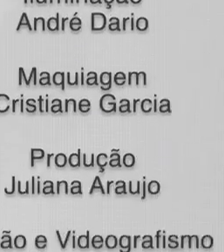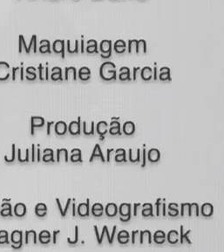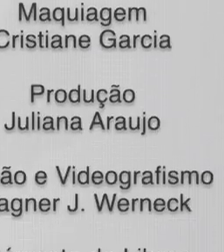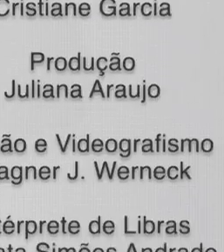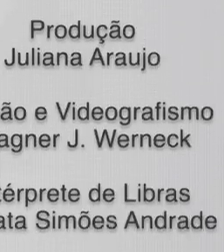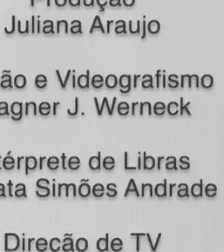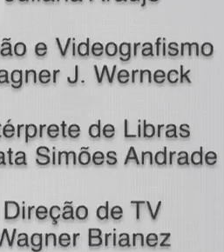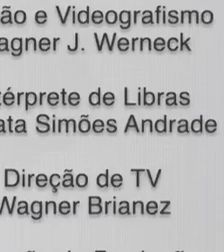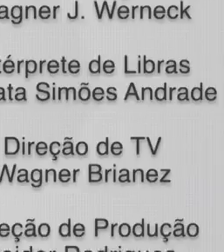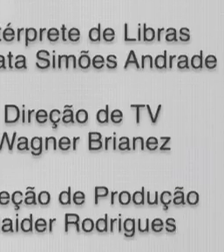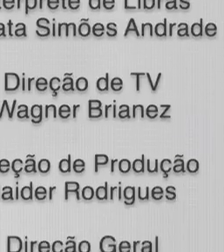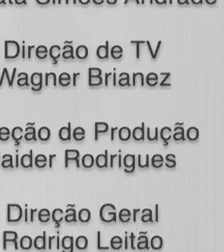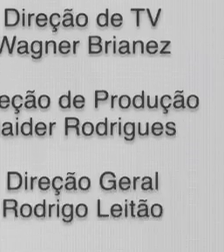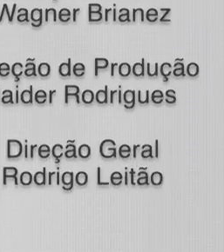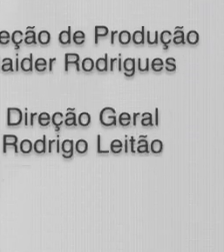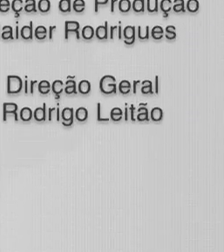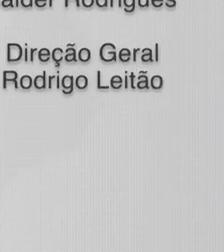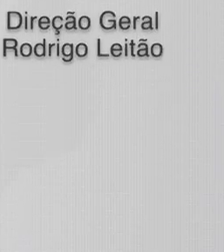E aí